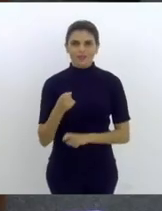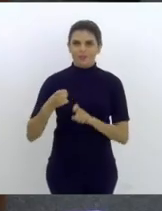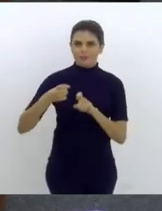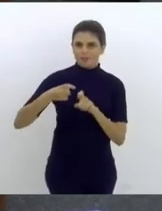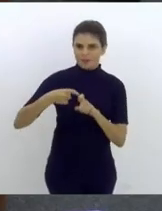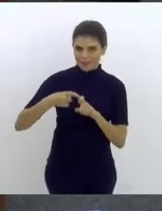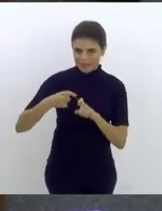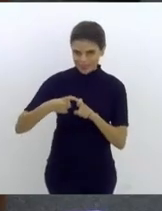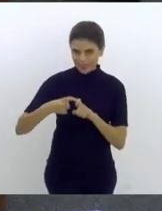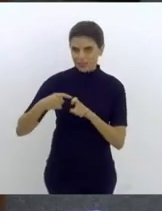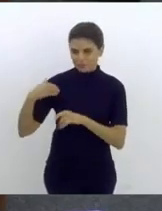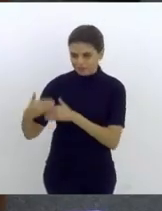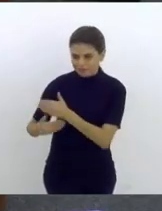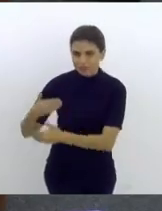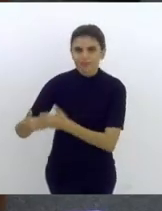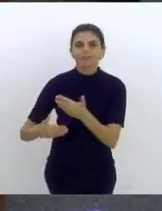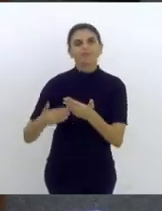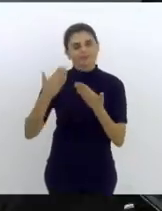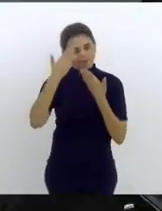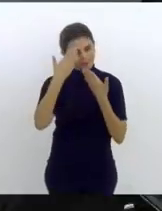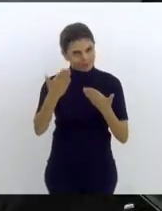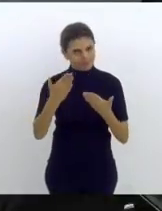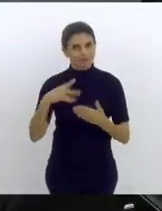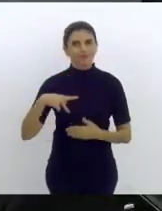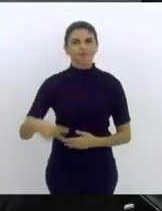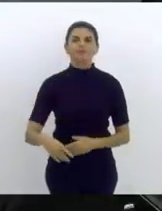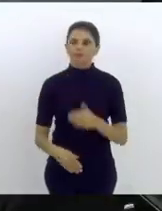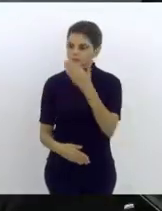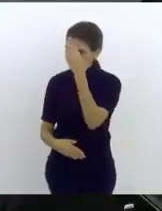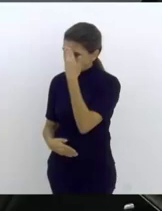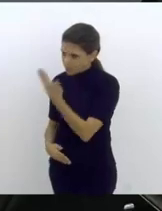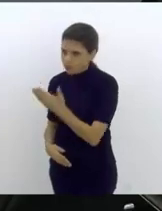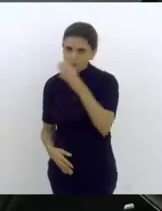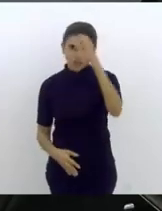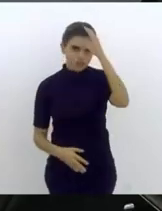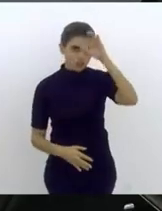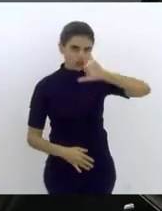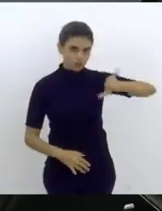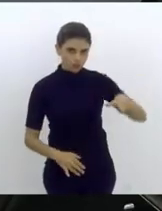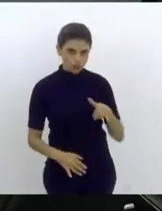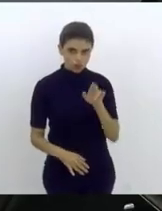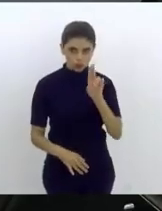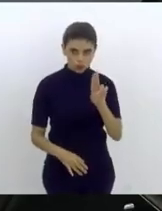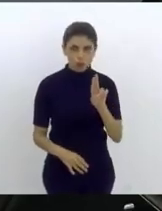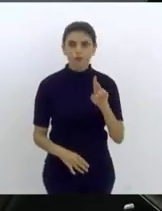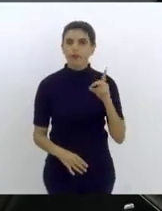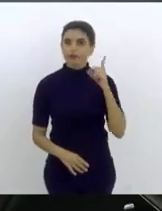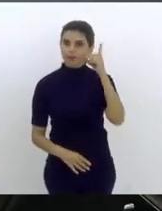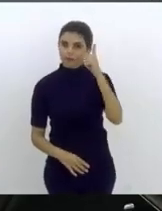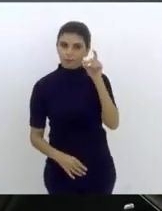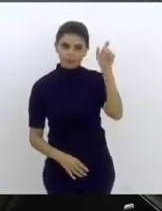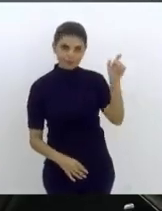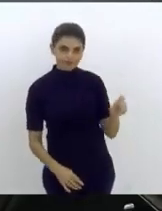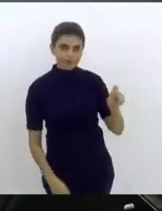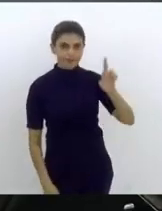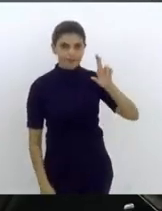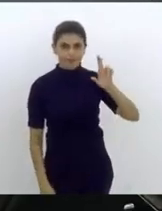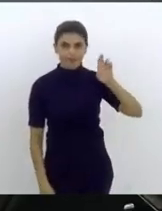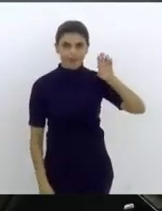Mile nar muito obrigada Presidente Obrigada tia Jô pois não deputada Renata